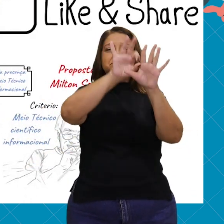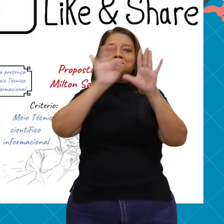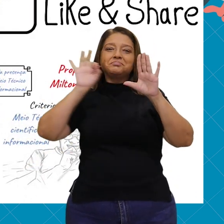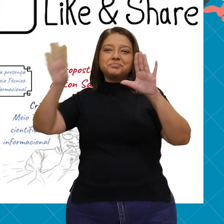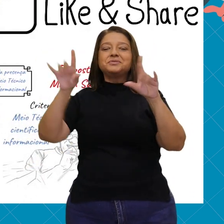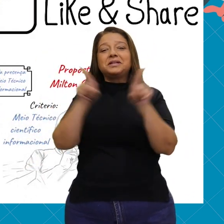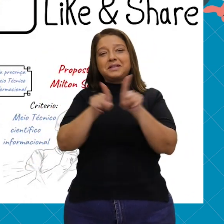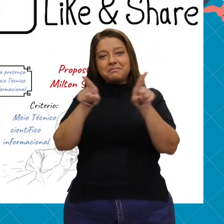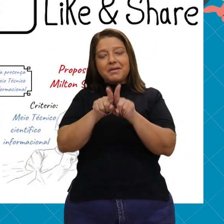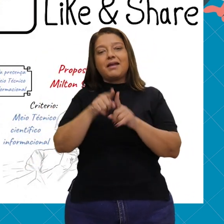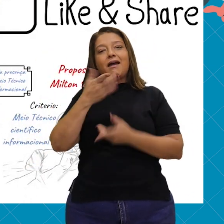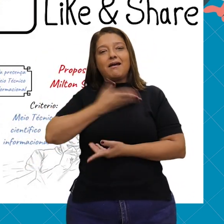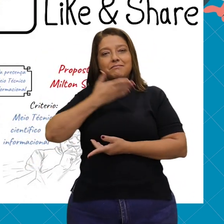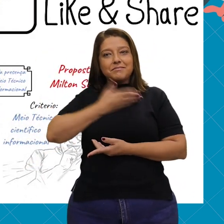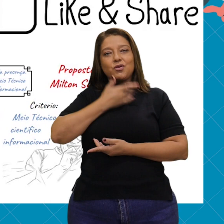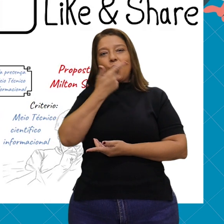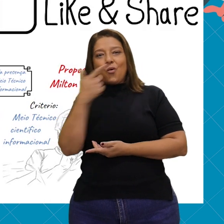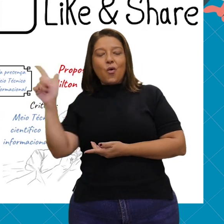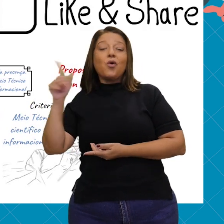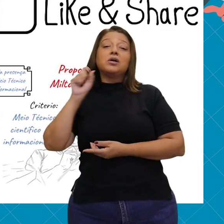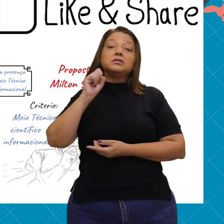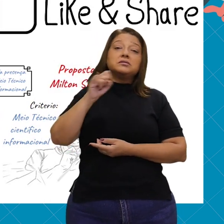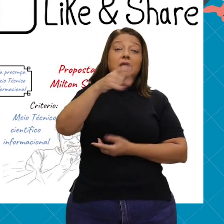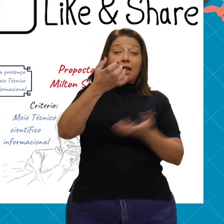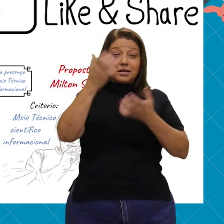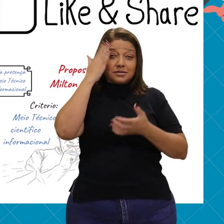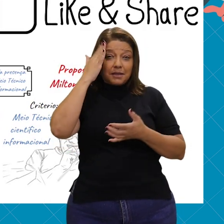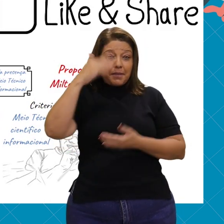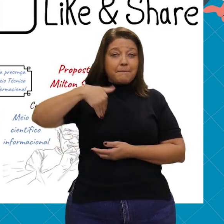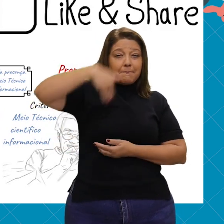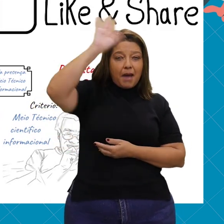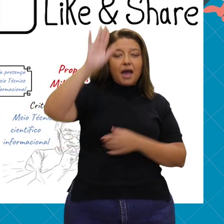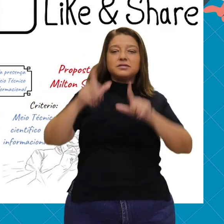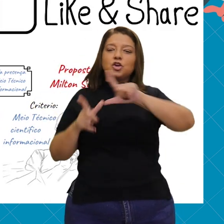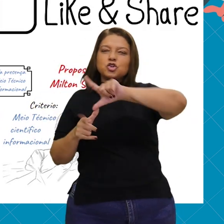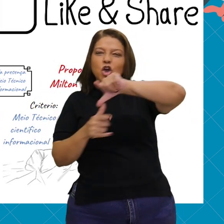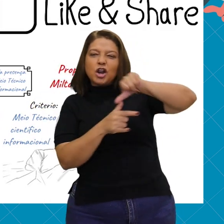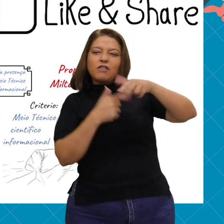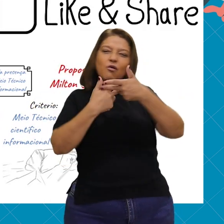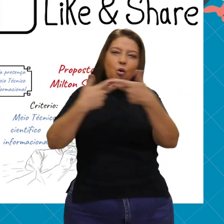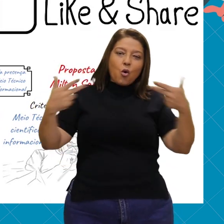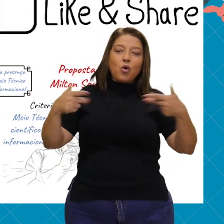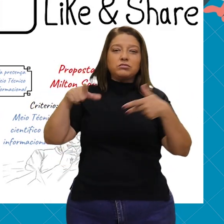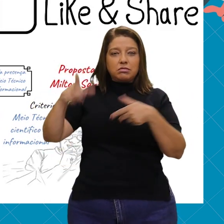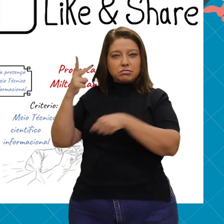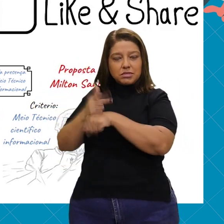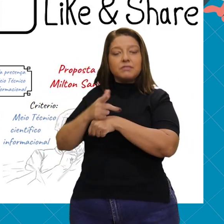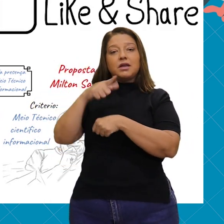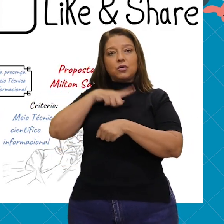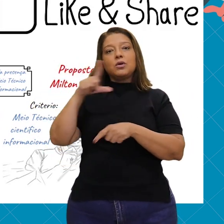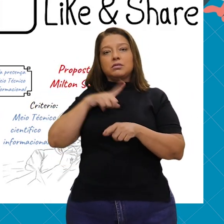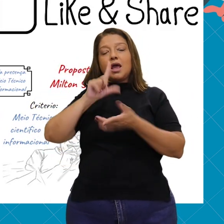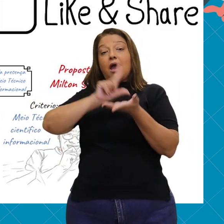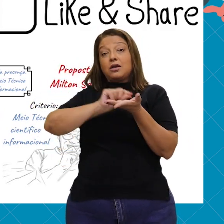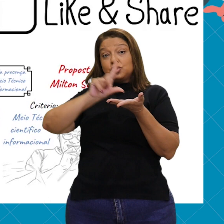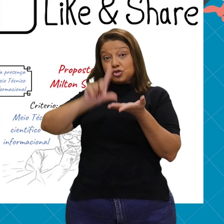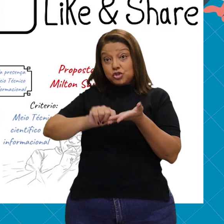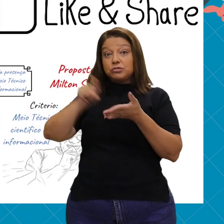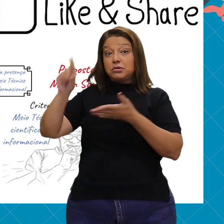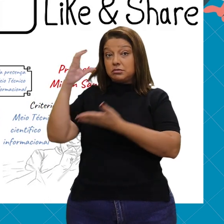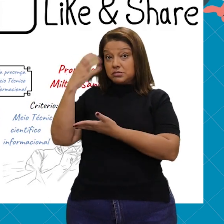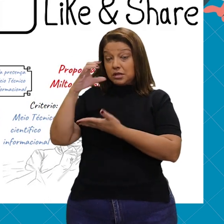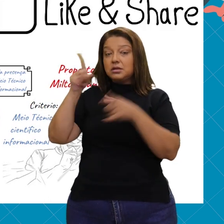o vídeo, tá bom? Para quem quiser se inteirar um pouco mais sobre o assunto, como sempre, referências bibliográficas aqui na descrição do vídeo. Estou deixando um